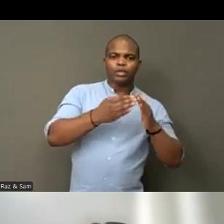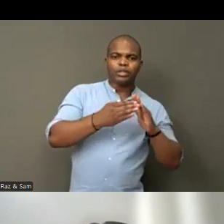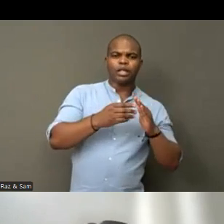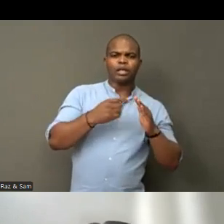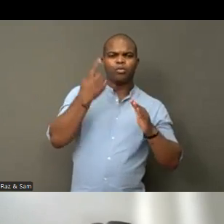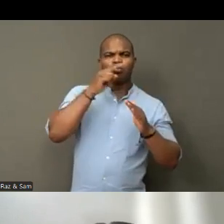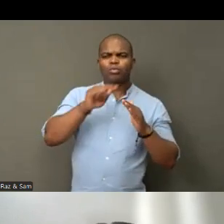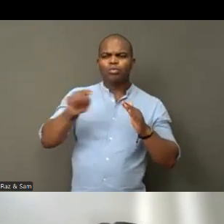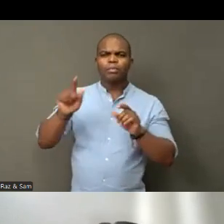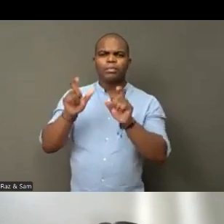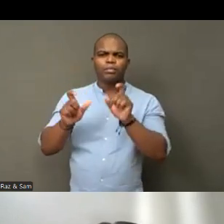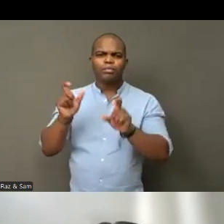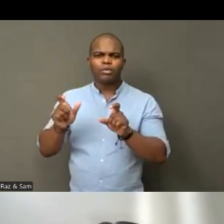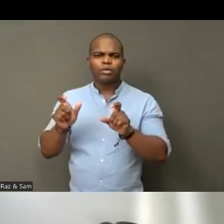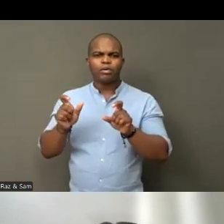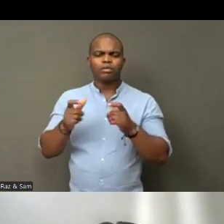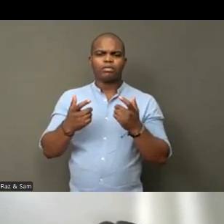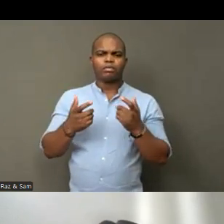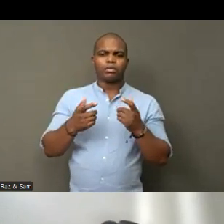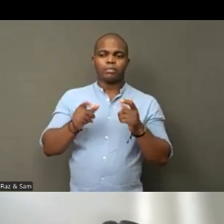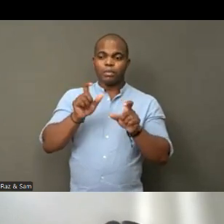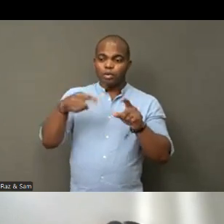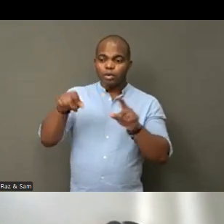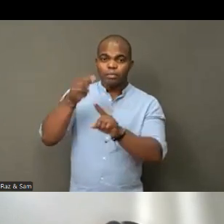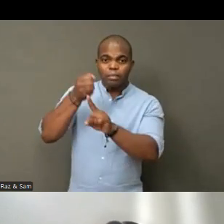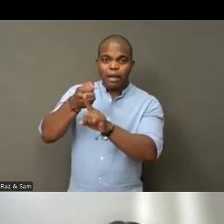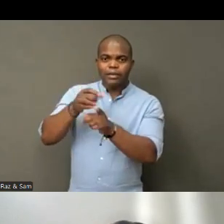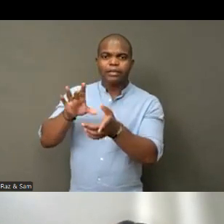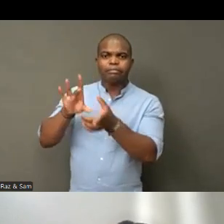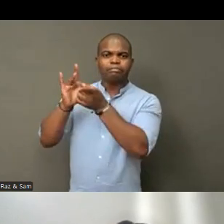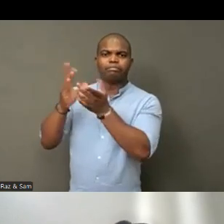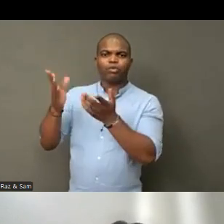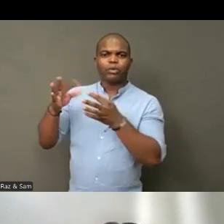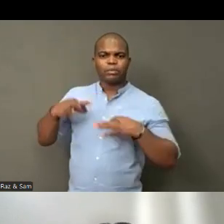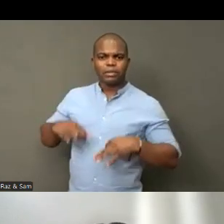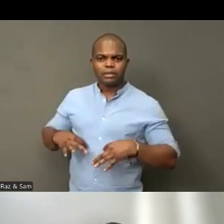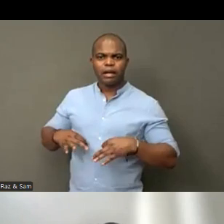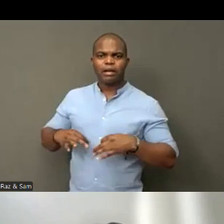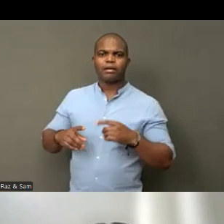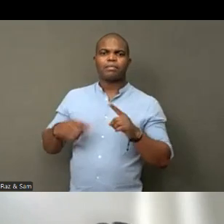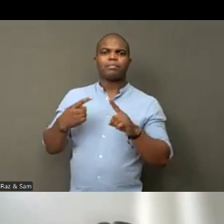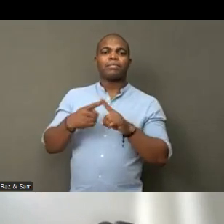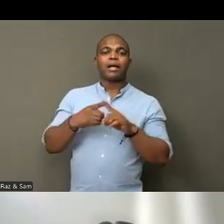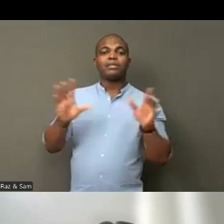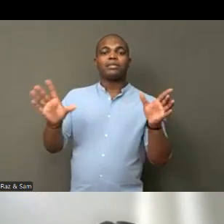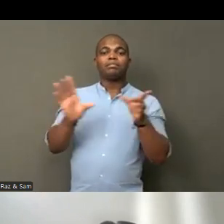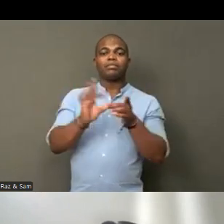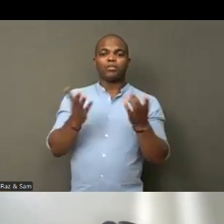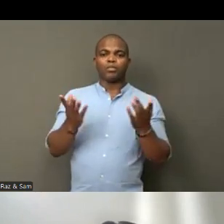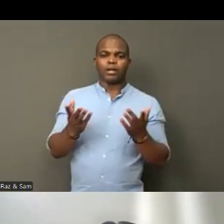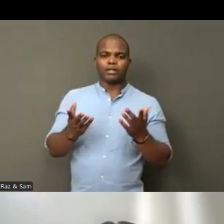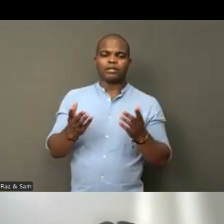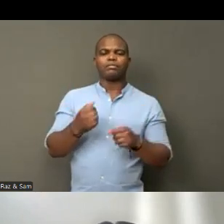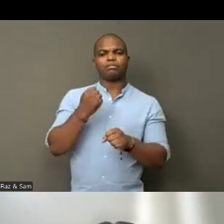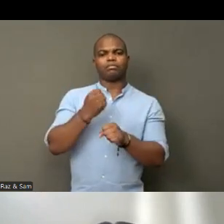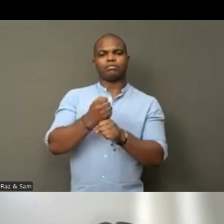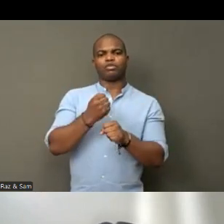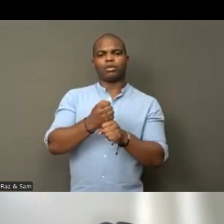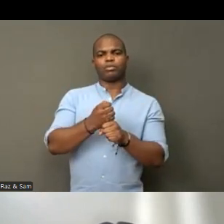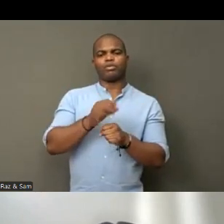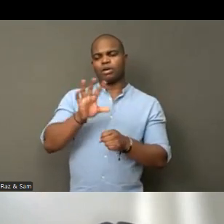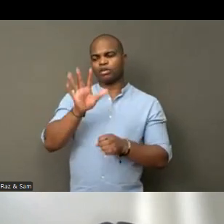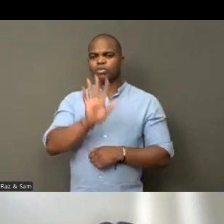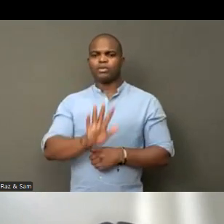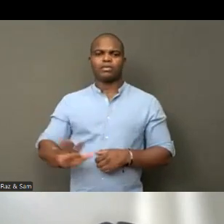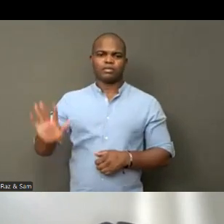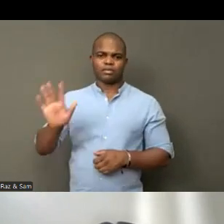específica que existe em cada território ou região, e temos de trabalhar em conjunto com os outros